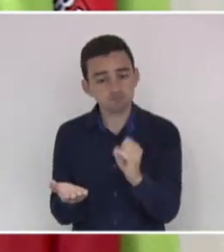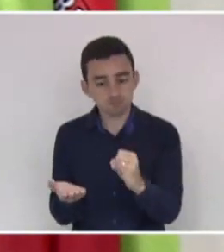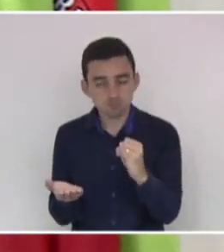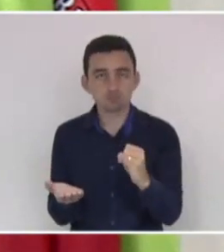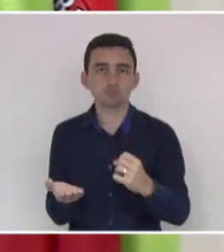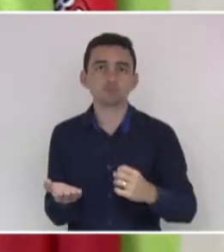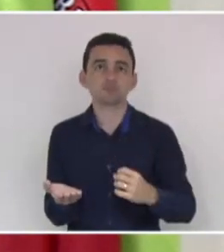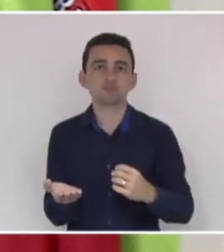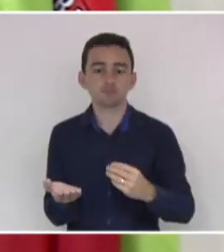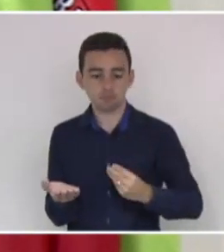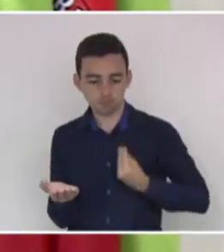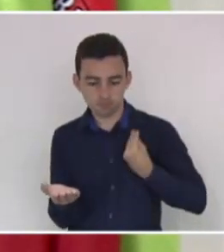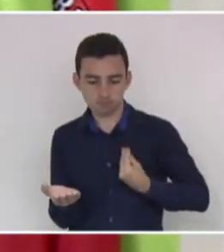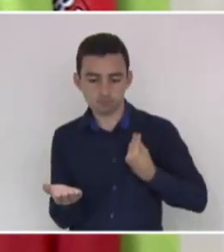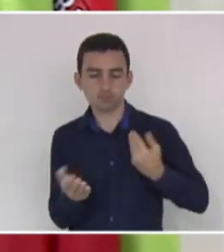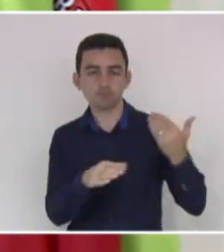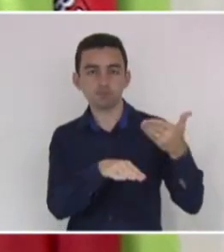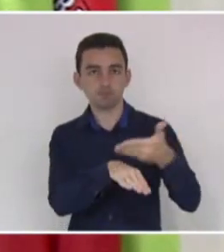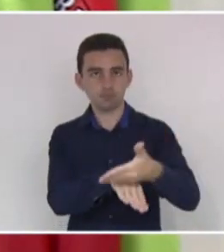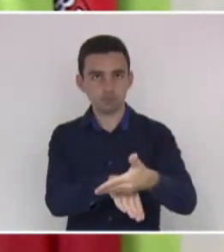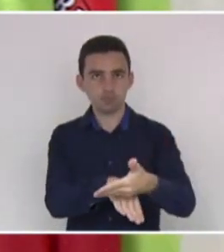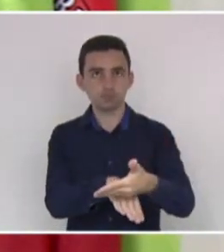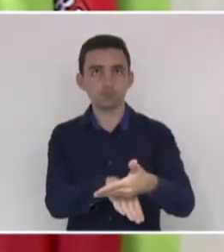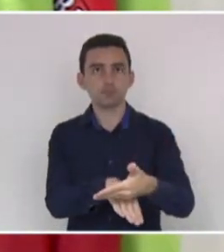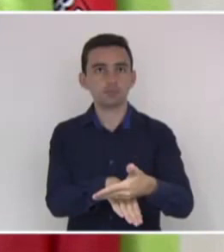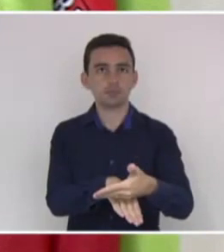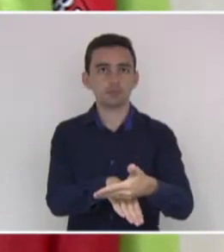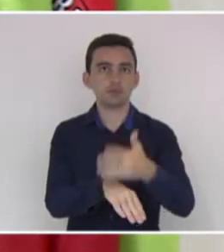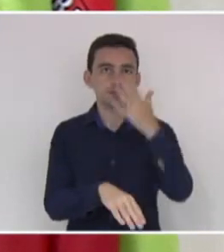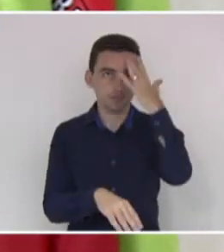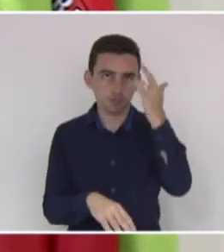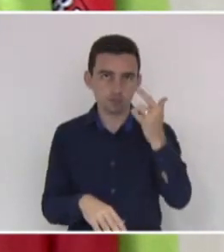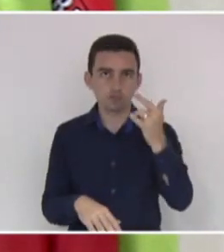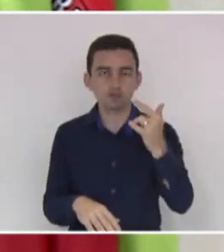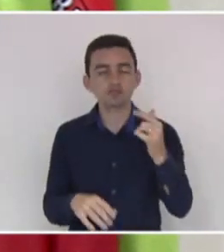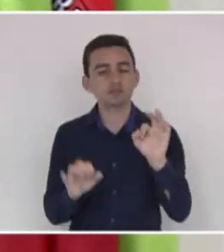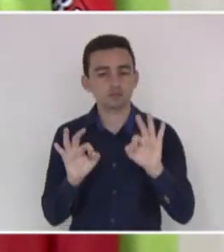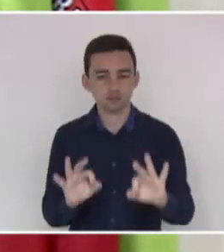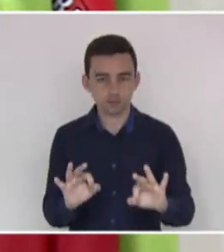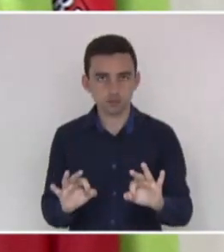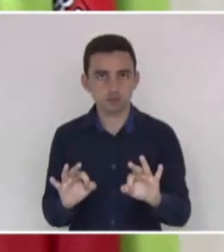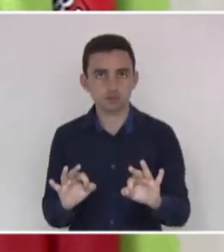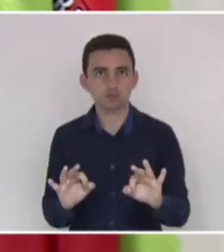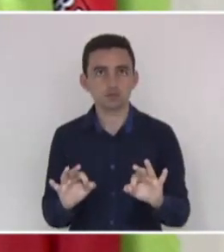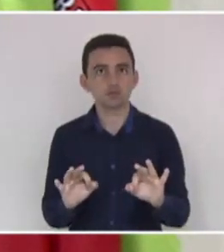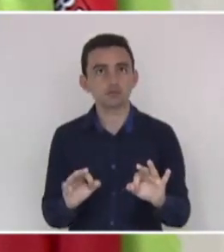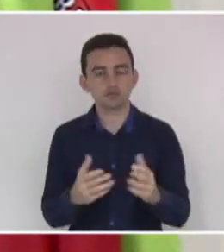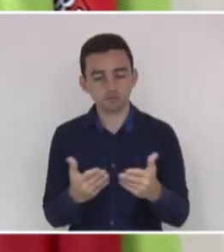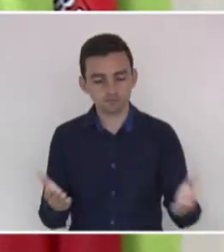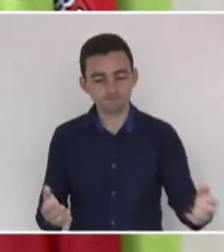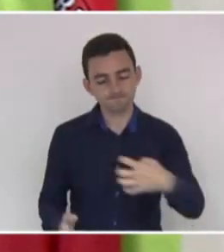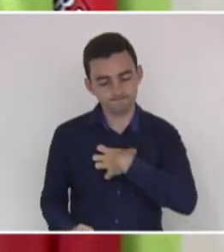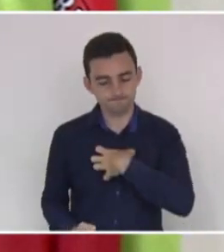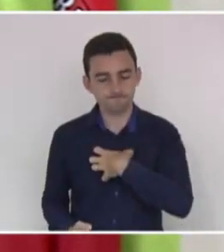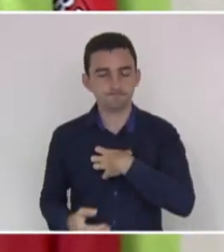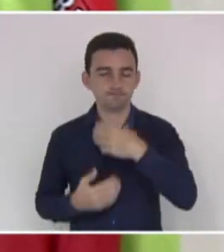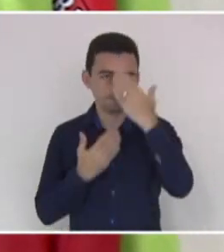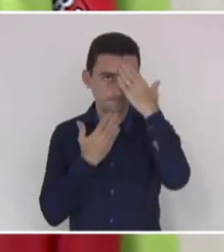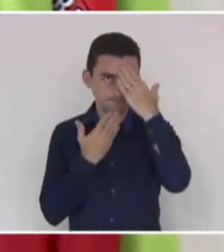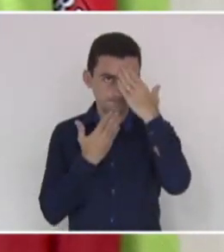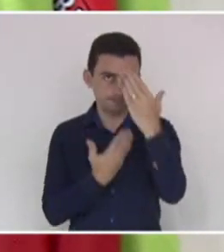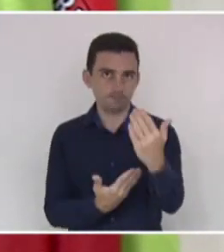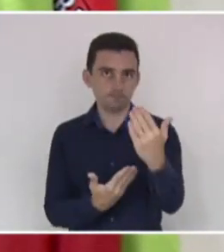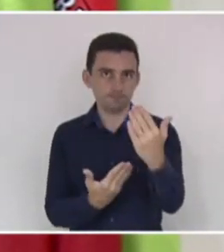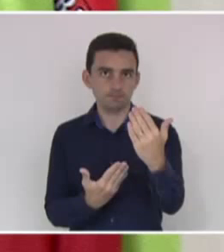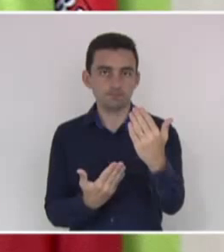fizerem presente naquele local, amanhã certamente terão o sentimento de gratidão